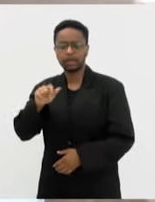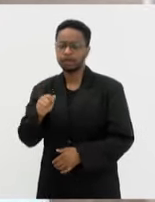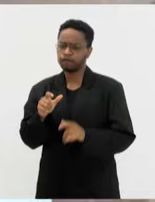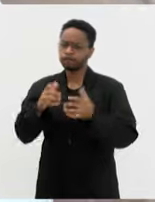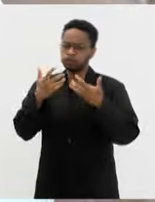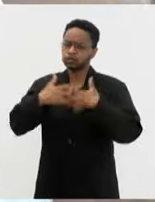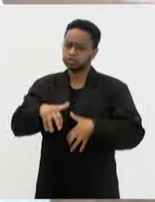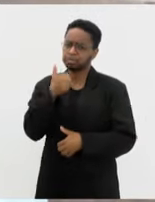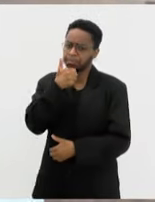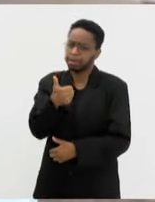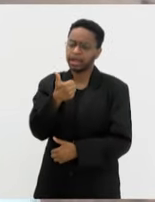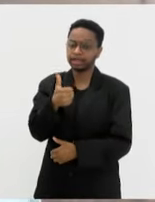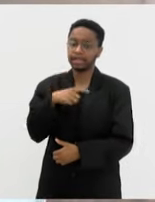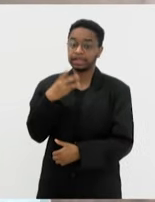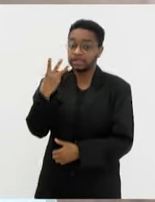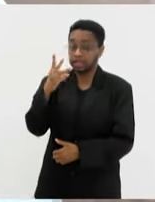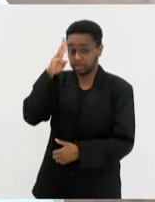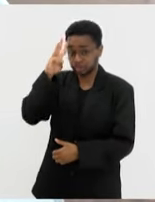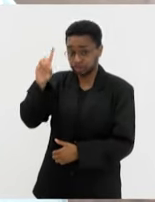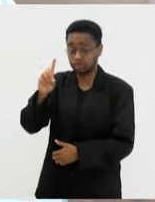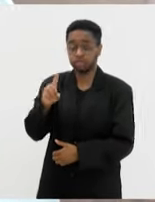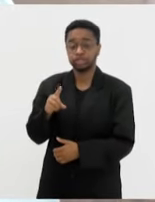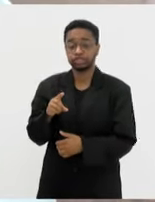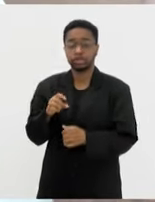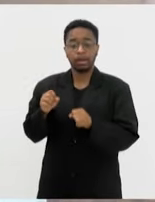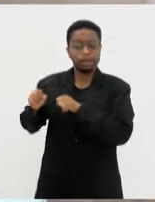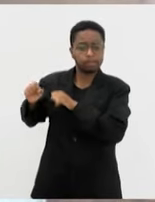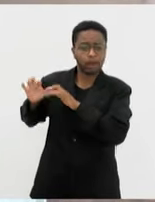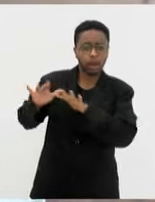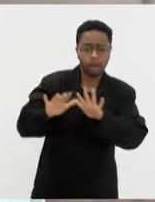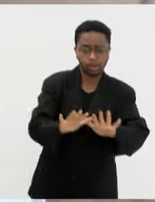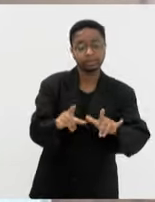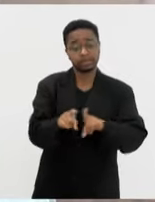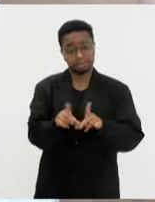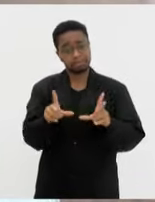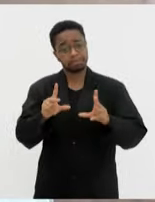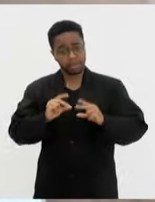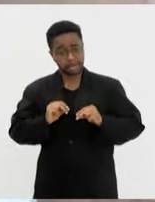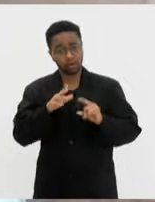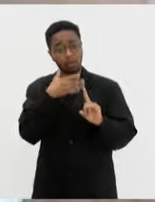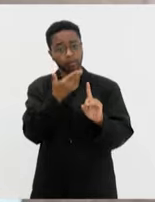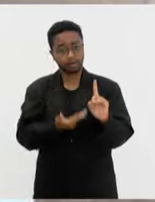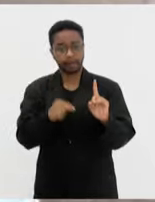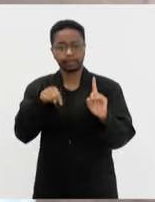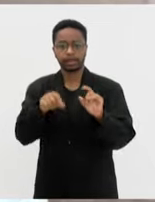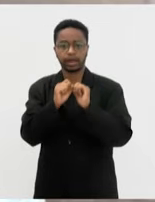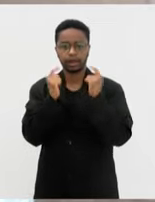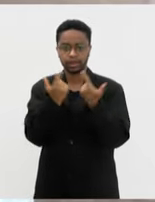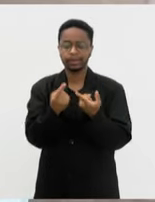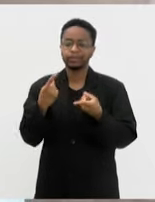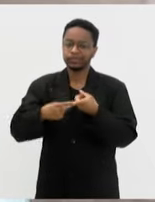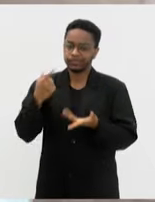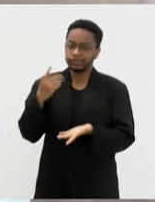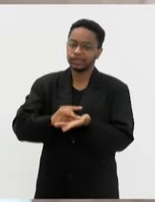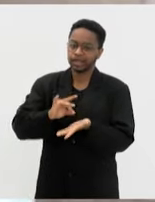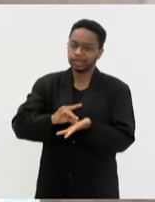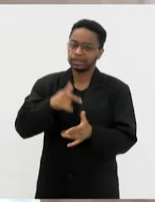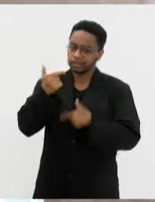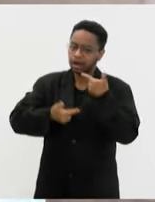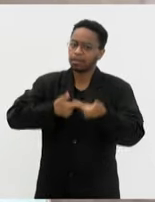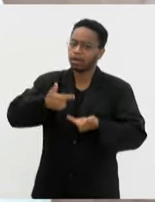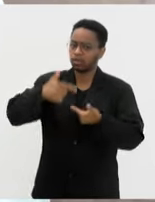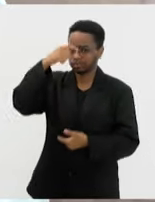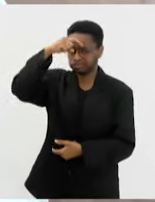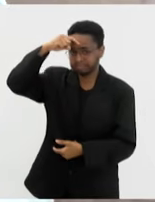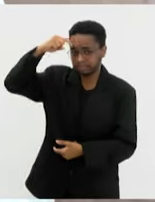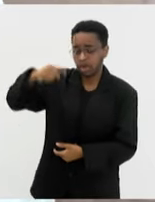teve 3 dias de superlotação no Hemorrio e ela foi merecidamente homenageada pela Alerj, porque de fato ela trabalhou muito para a doação, ela trouxe muitos